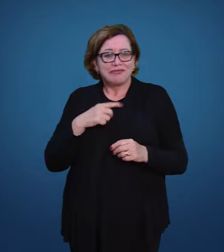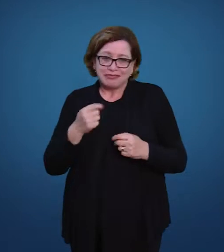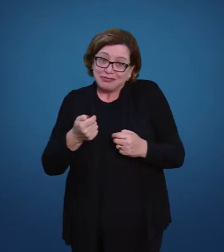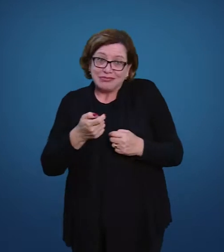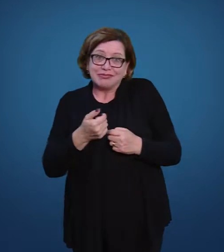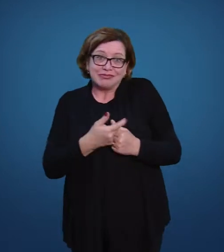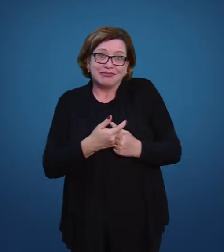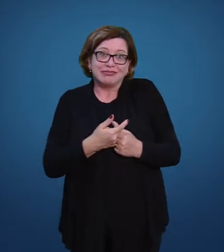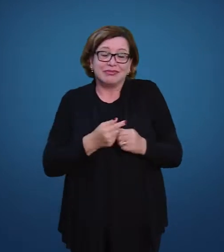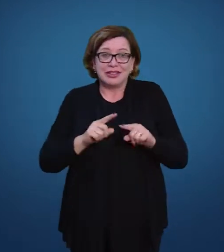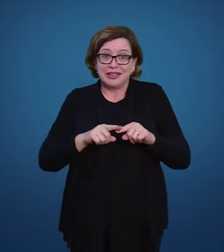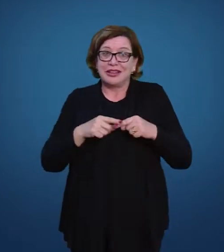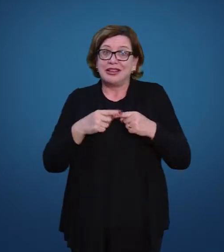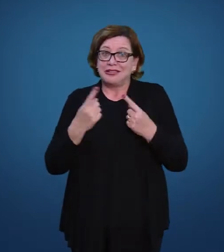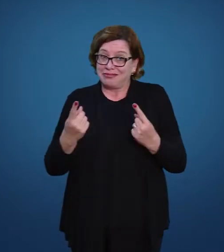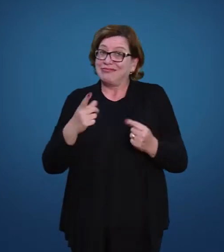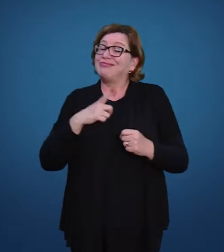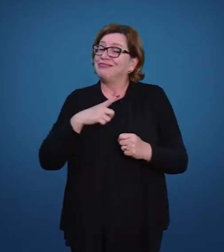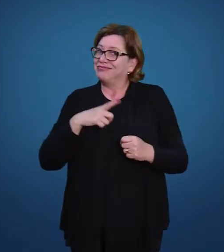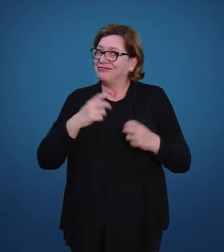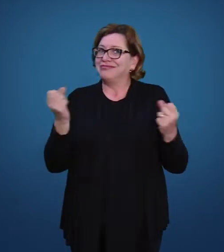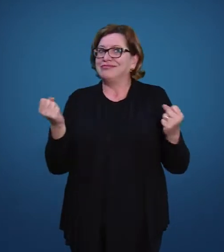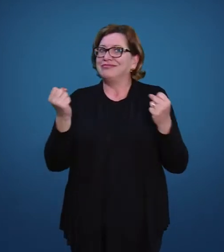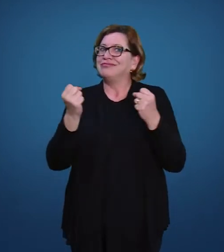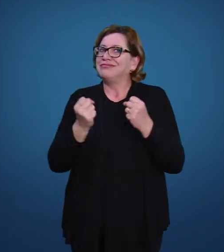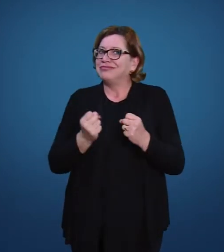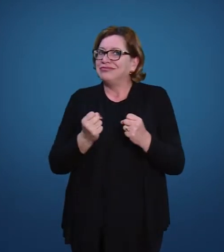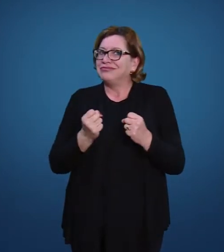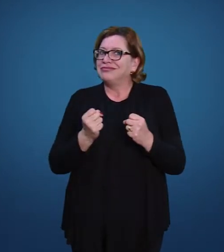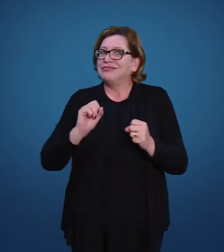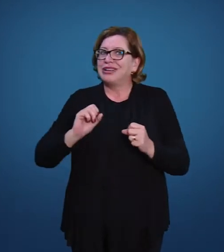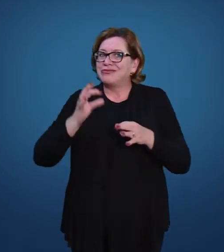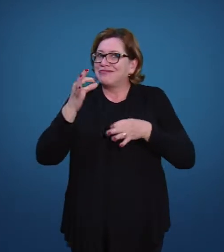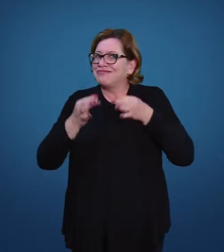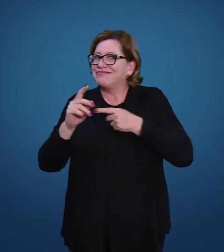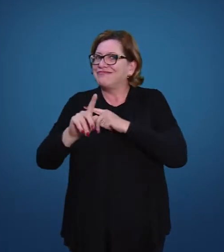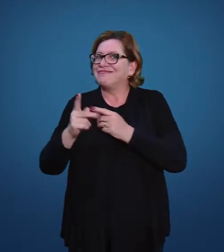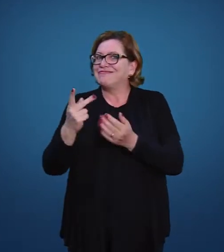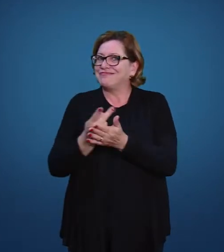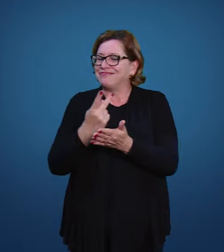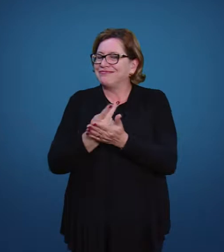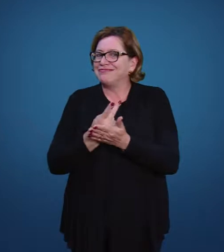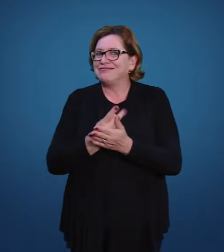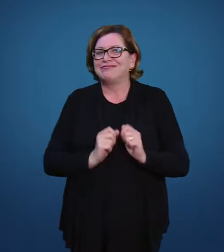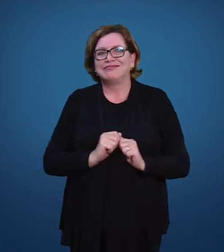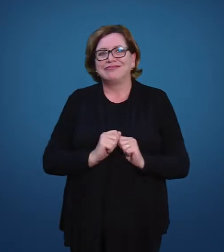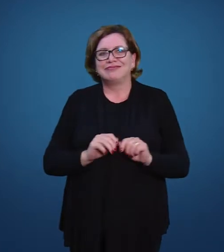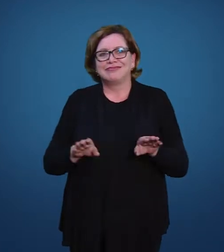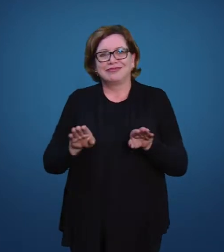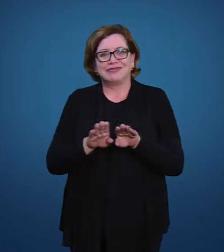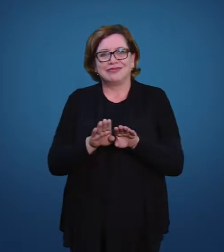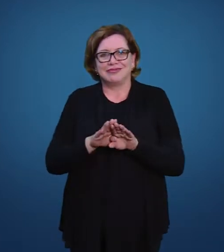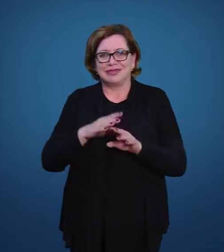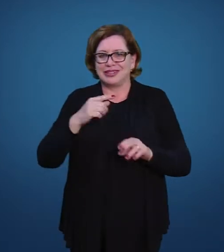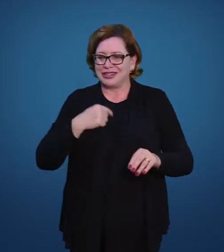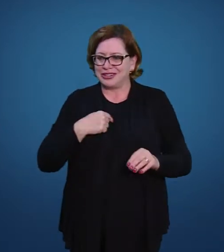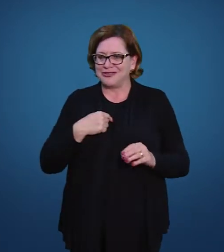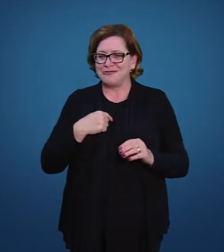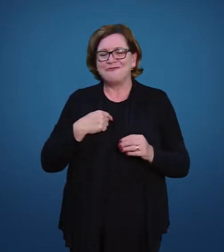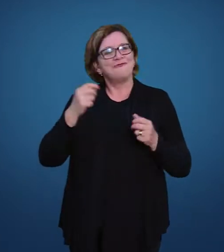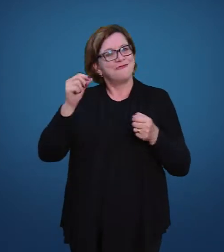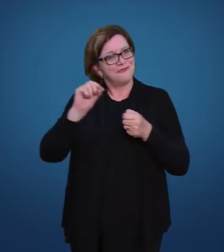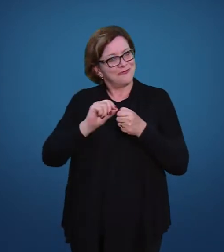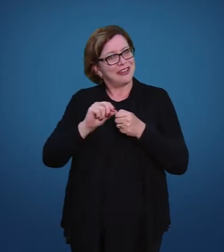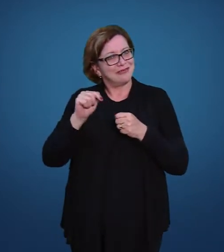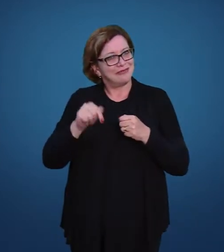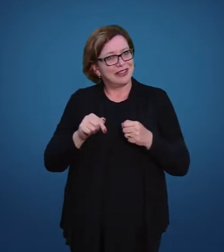pequeno, mas eu exerci o poder para causar injustiça. E possivelmente eu que sou capaz de fazer isso aqui